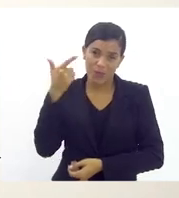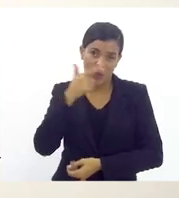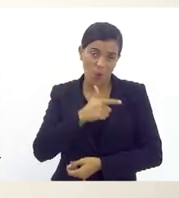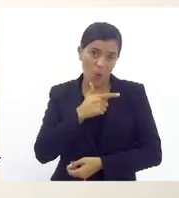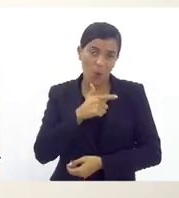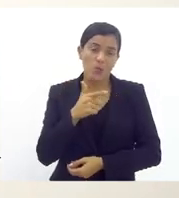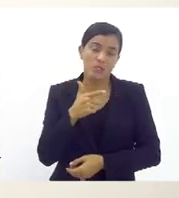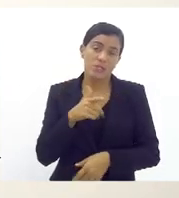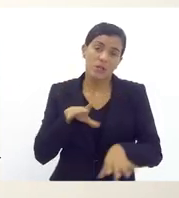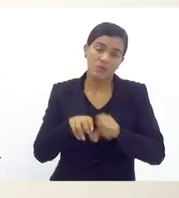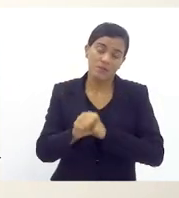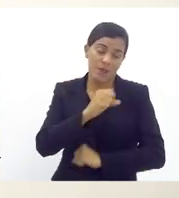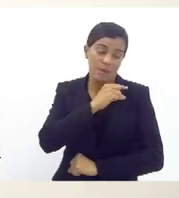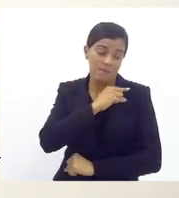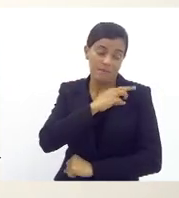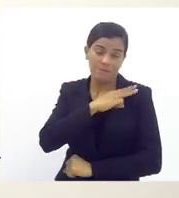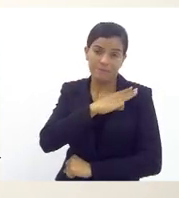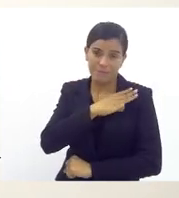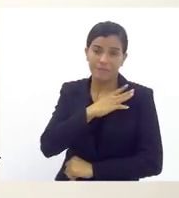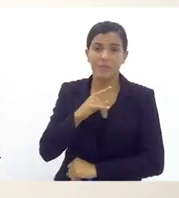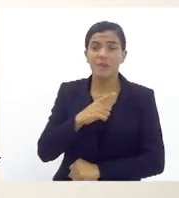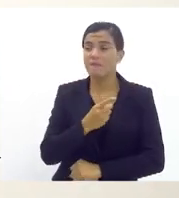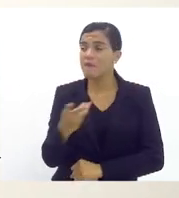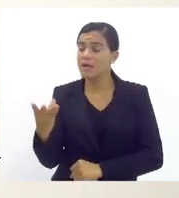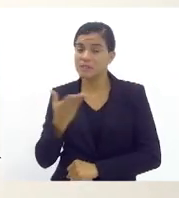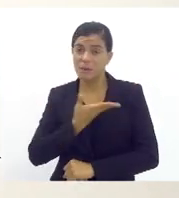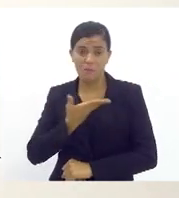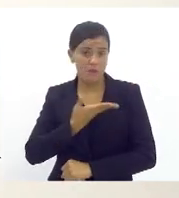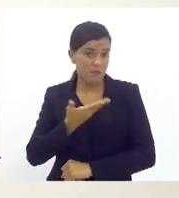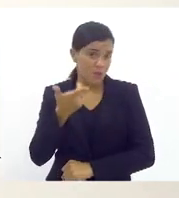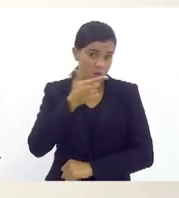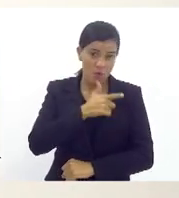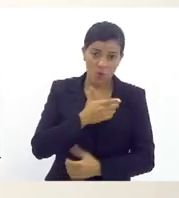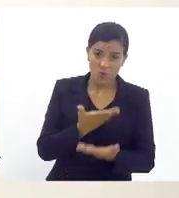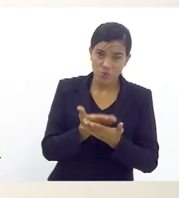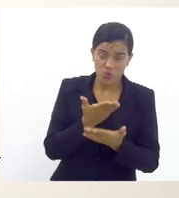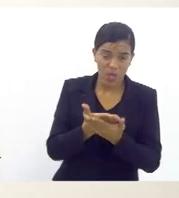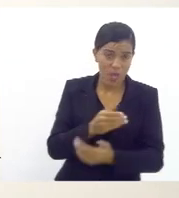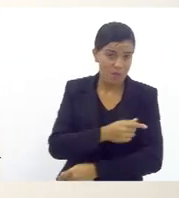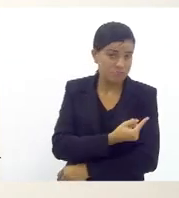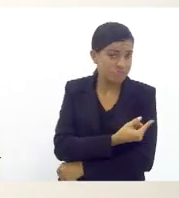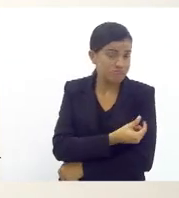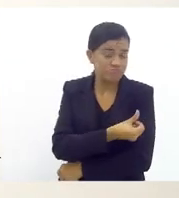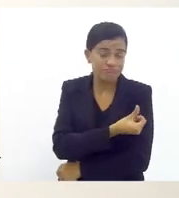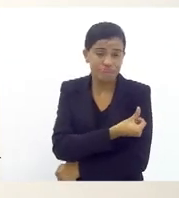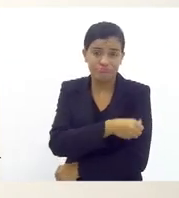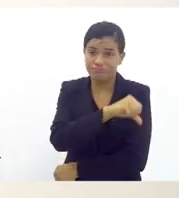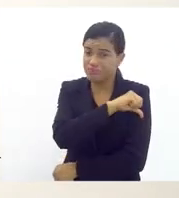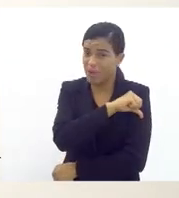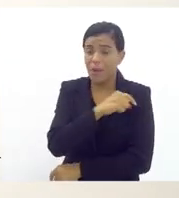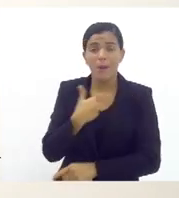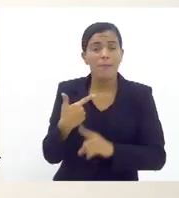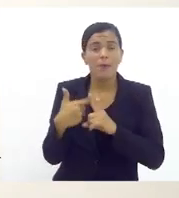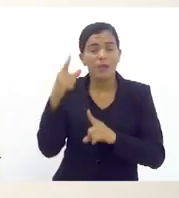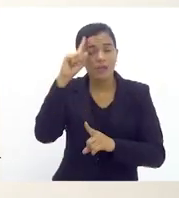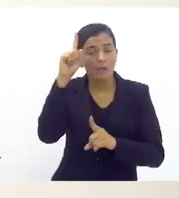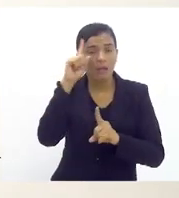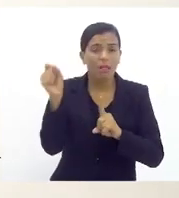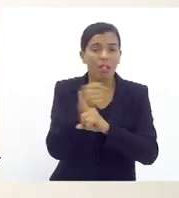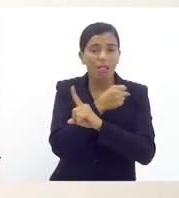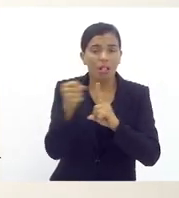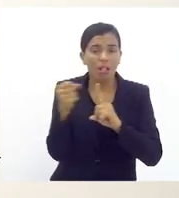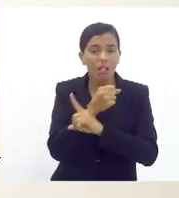barrancos, terminar o ensino médio, mas eu tenho diversas amigas que mal conseguiram fazer o ensino fundamental porque eram agredidas diariamente dentro das